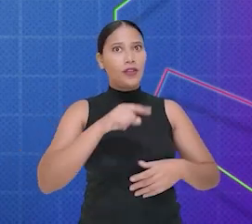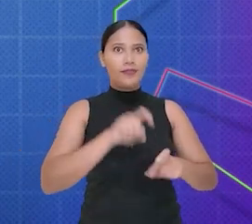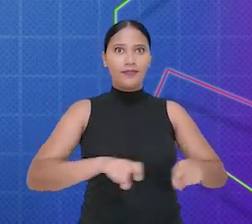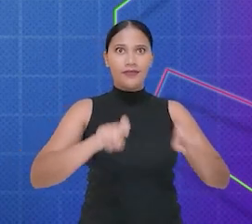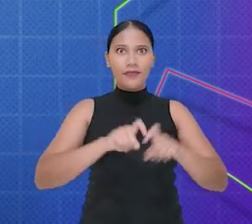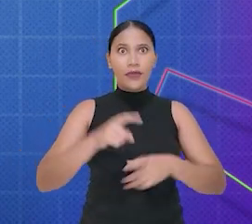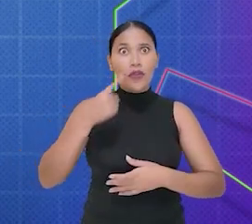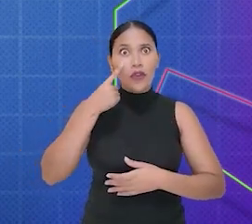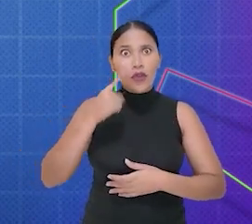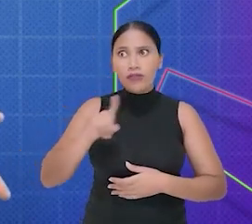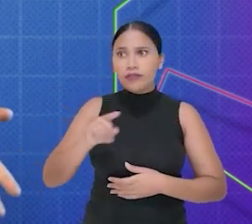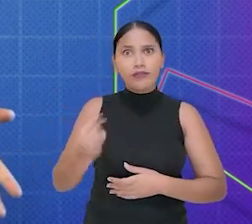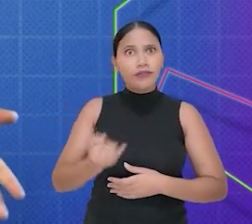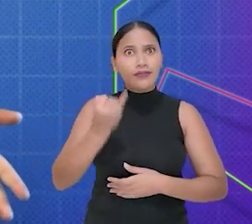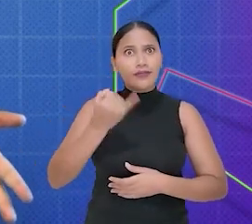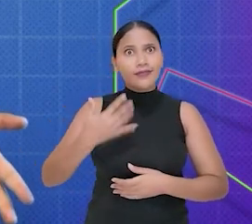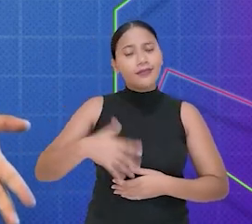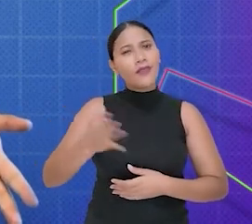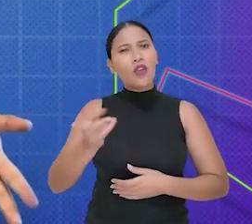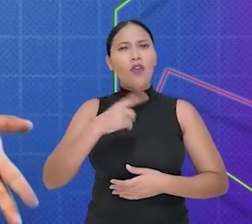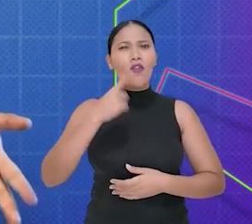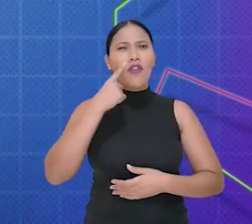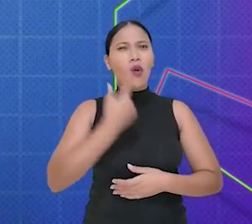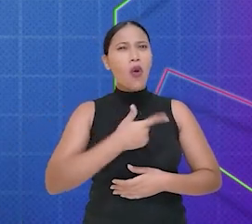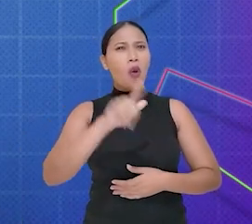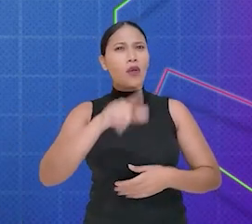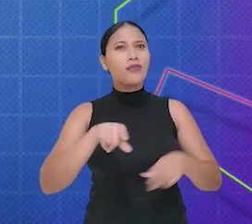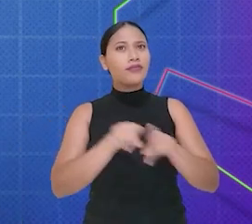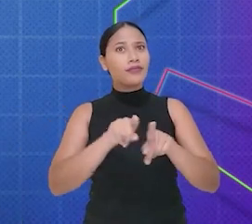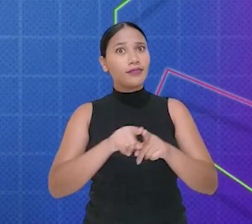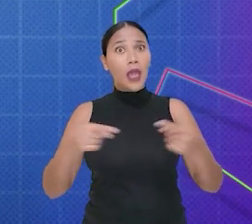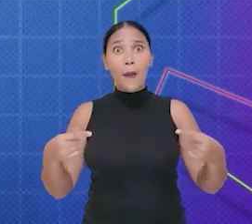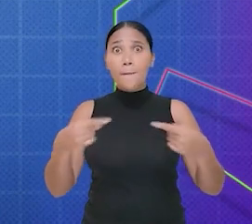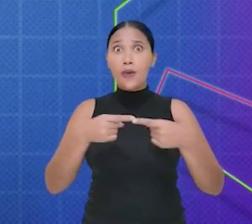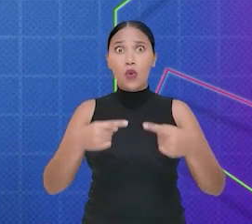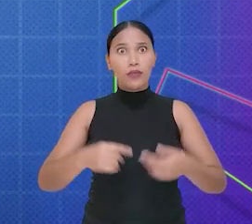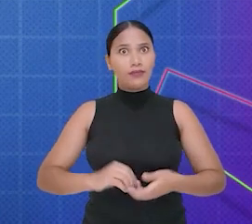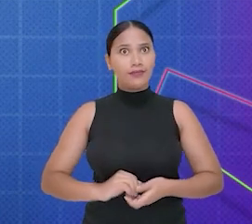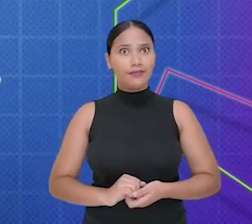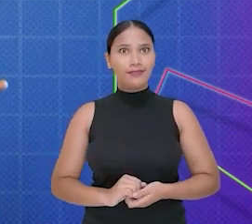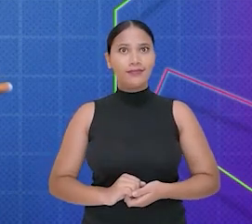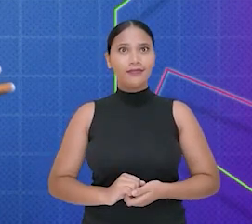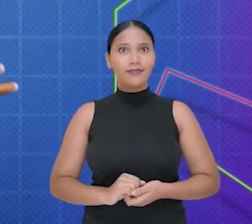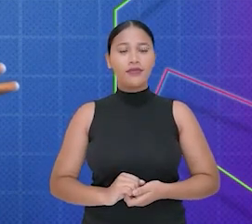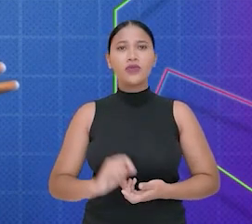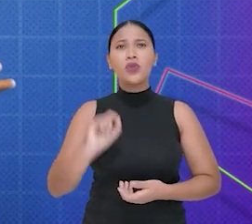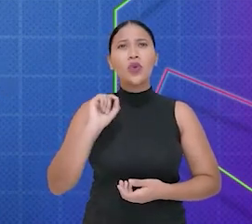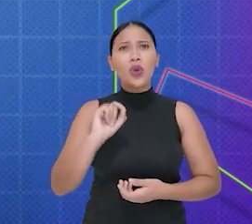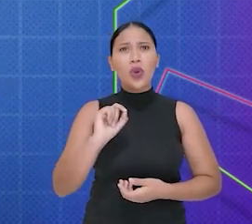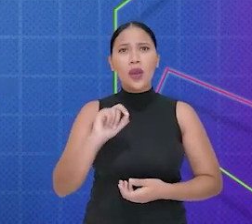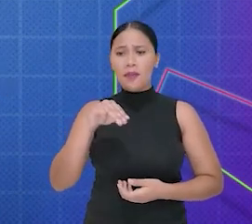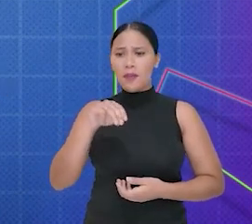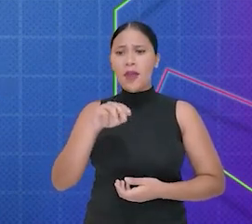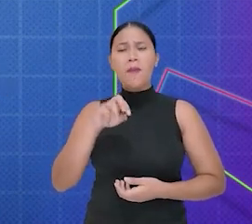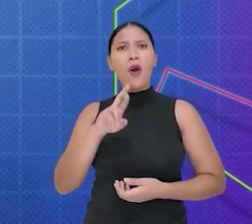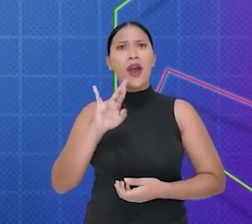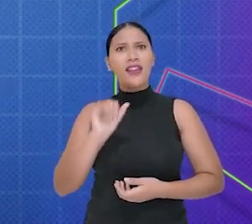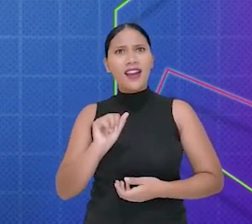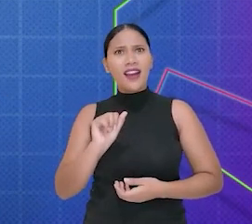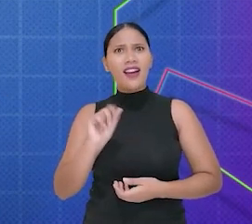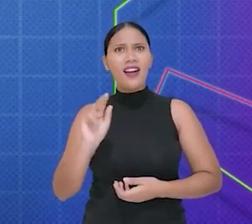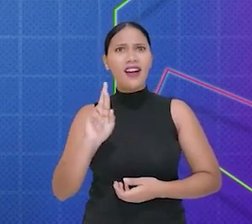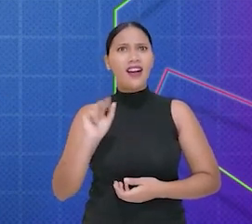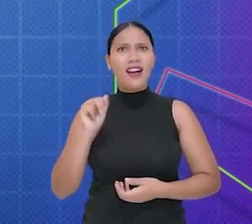computador. Viu quanto esse componente é importante? Vamos ver um outro então que é tão importante quanto. O que é memória